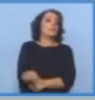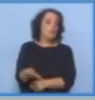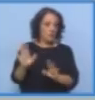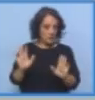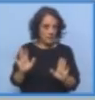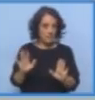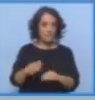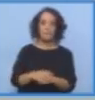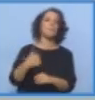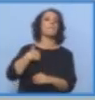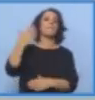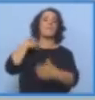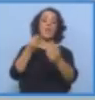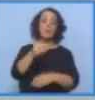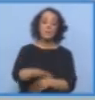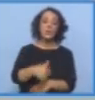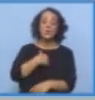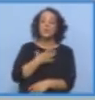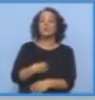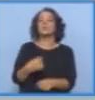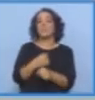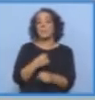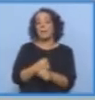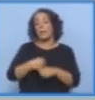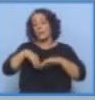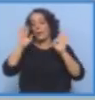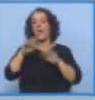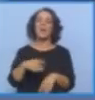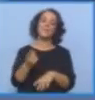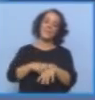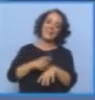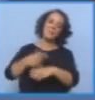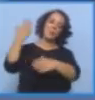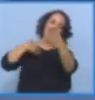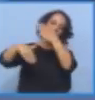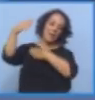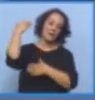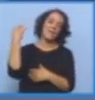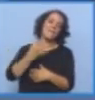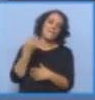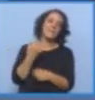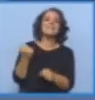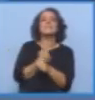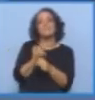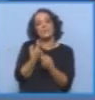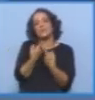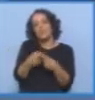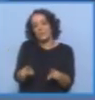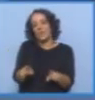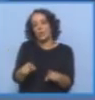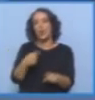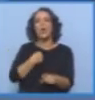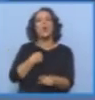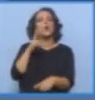gostei tanto de ter trabalhado quando era pequenino. Mas, eram outros tempos, outros ambientes. Eram outros tempos e eram outros serviços, porventura. Claro. Nunca me